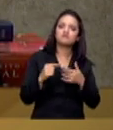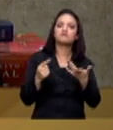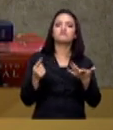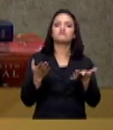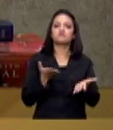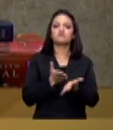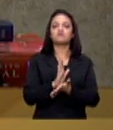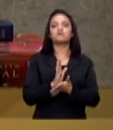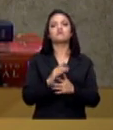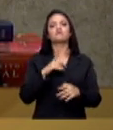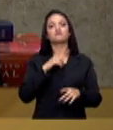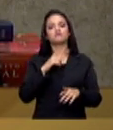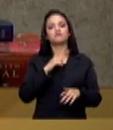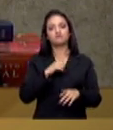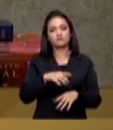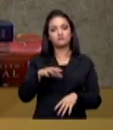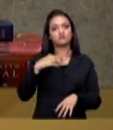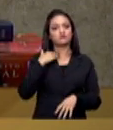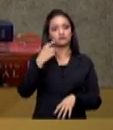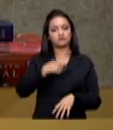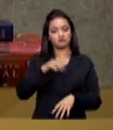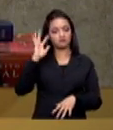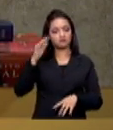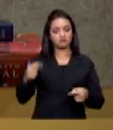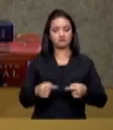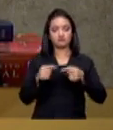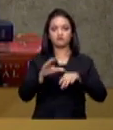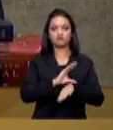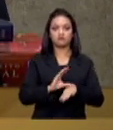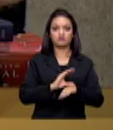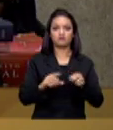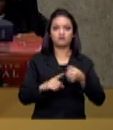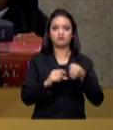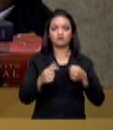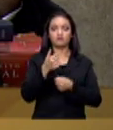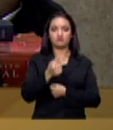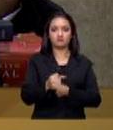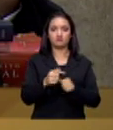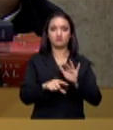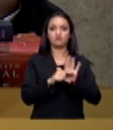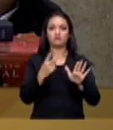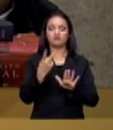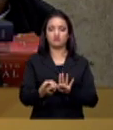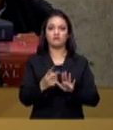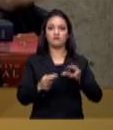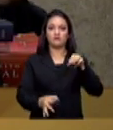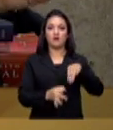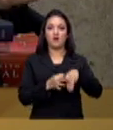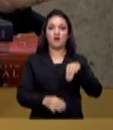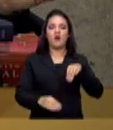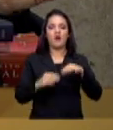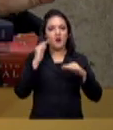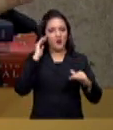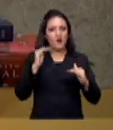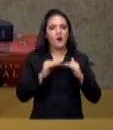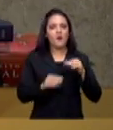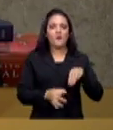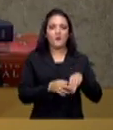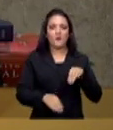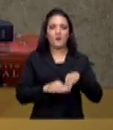a interpretação conforme o artigo 7º, parágrafo 2º, nos termos do voto do ministro Roberto